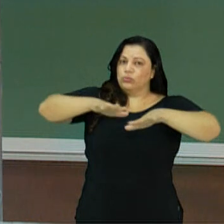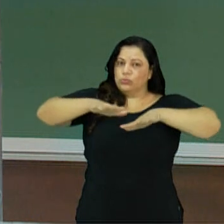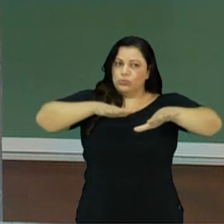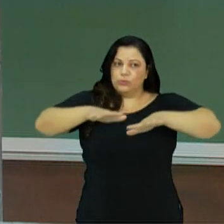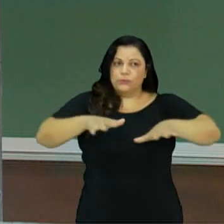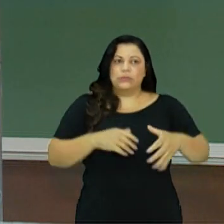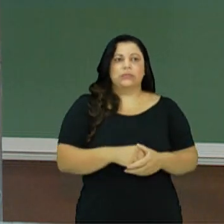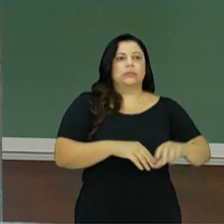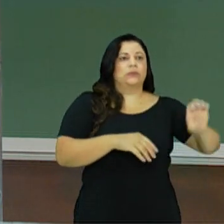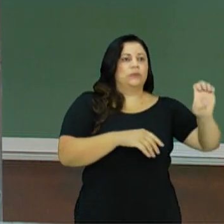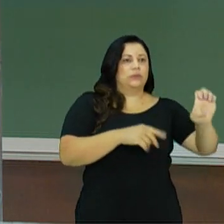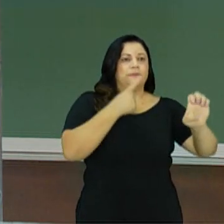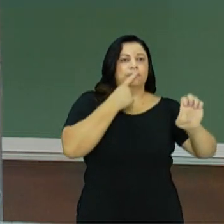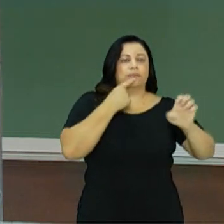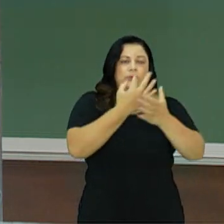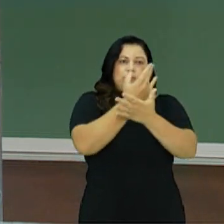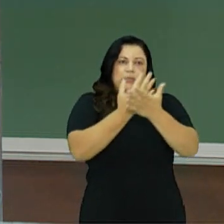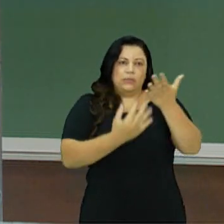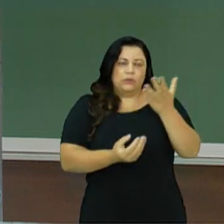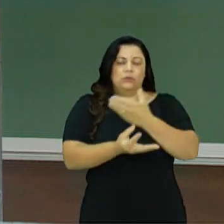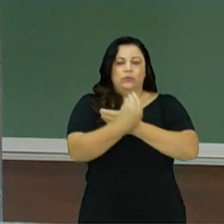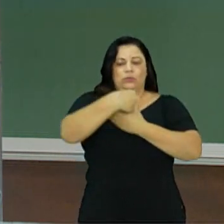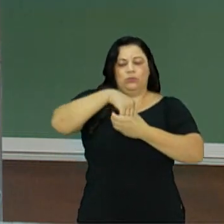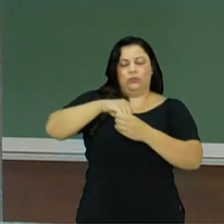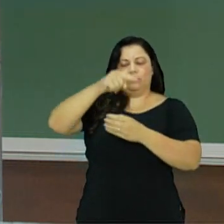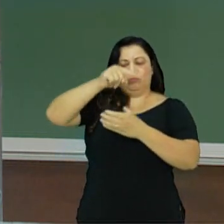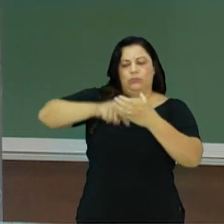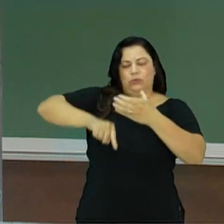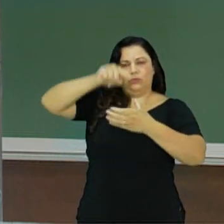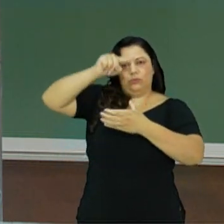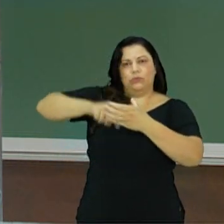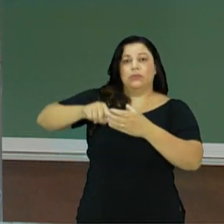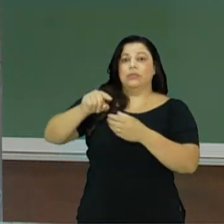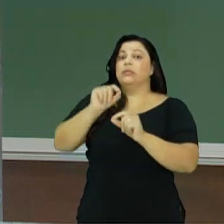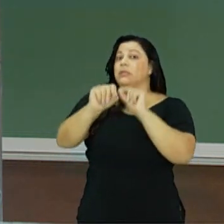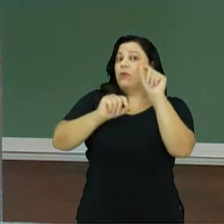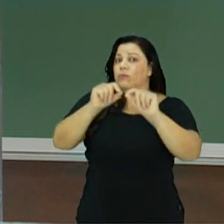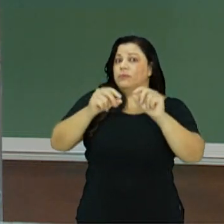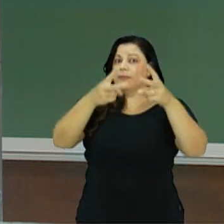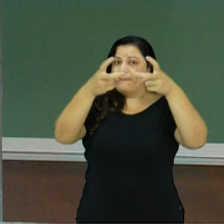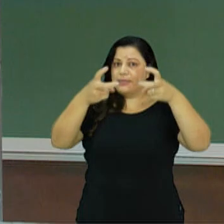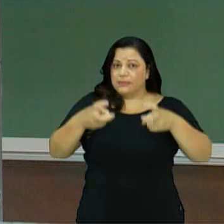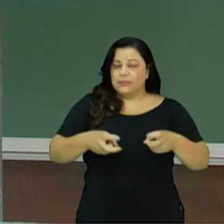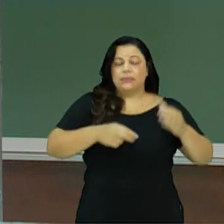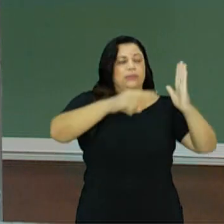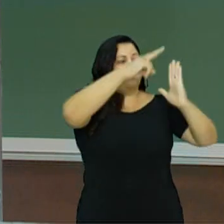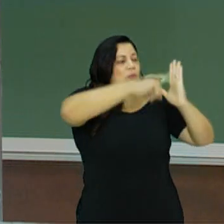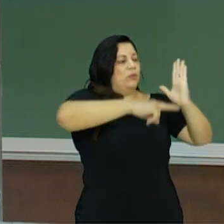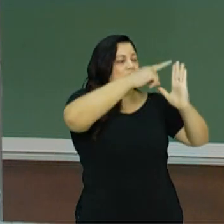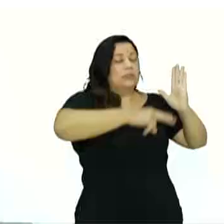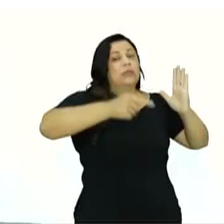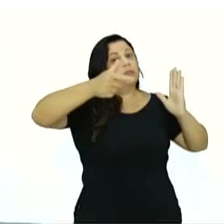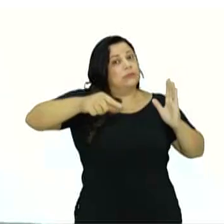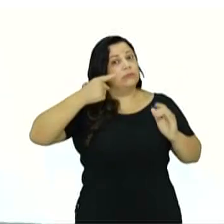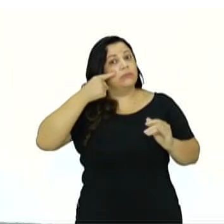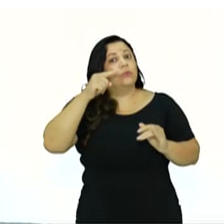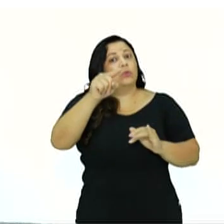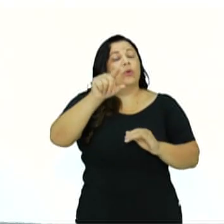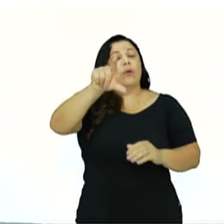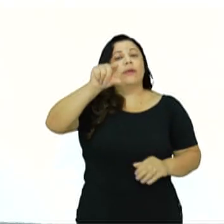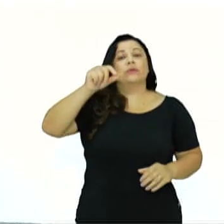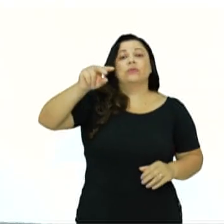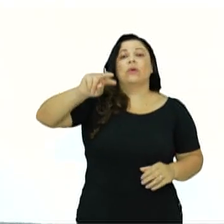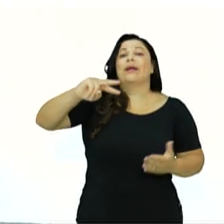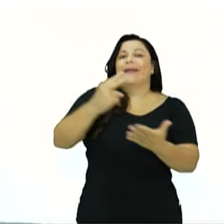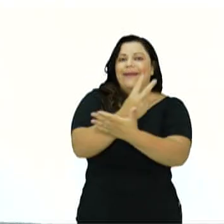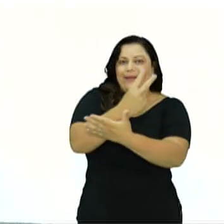E, vasos sanguíneos são encontrados nas cavidades dos ossos. Então é a incorreta, tá, gente? Então vou dar mais um tempinho aí para vocês tentarem